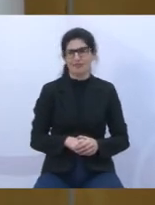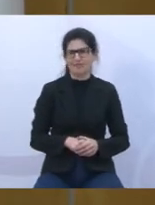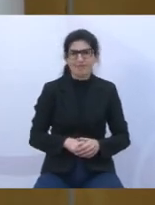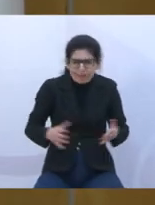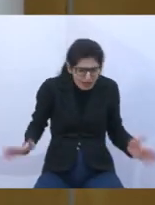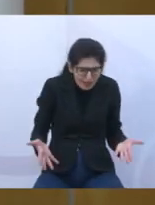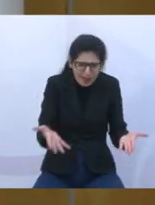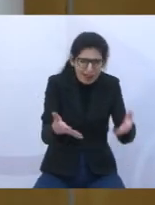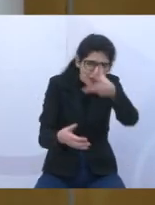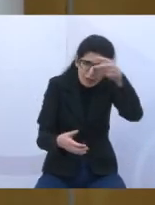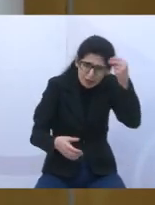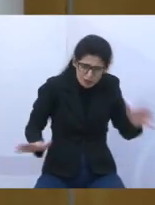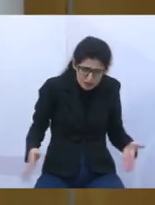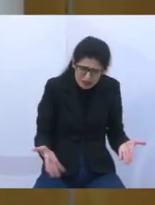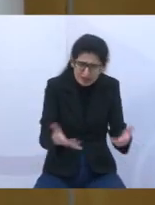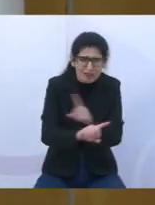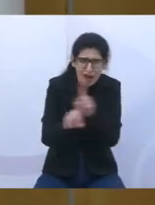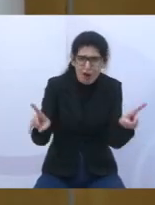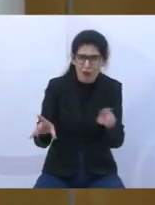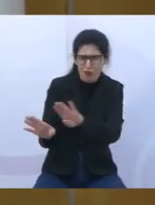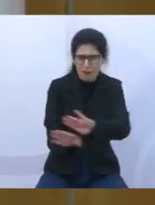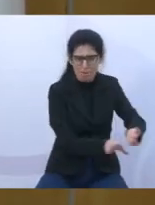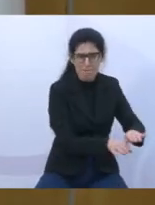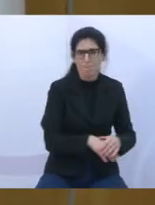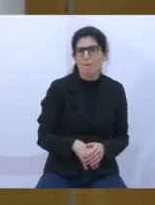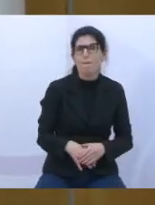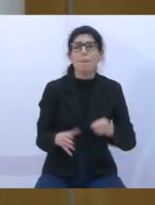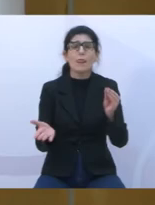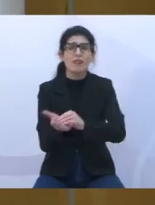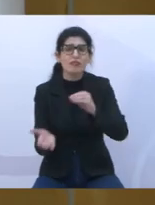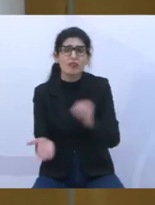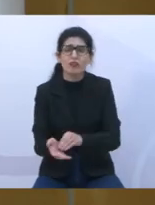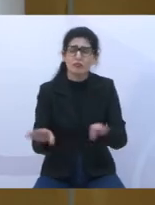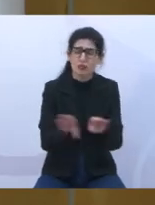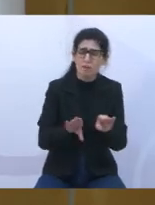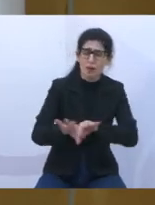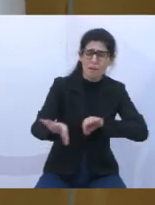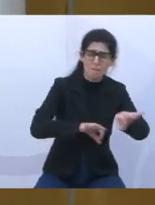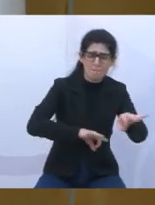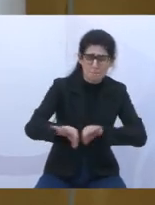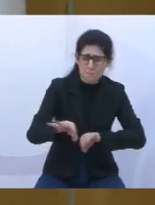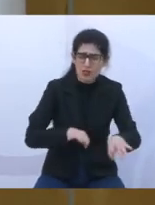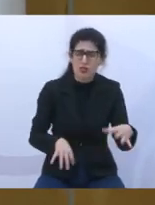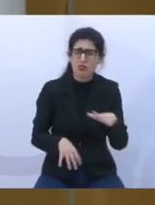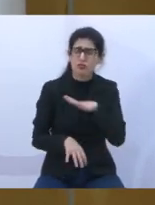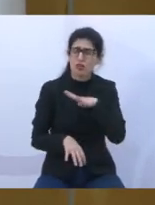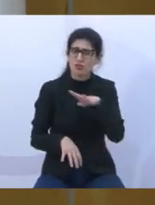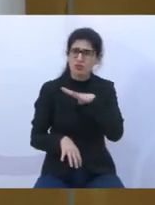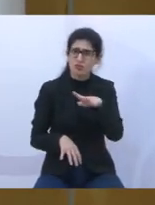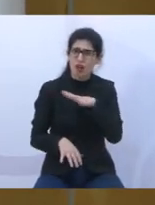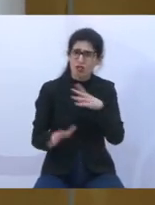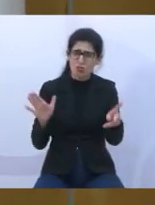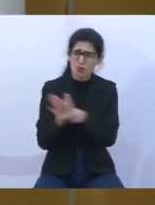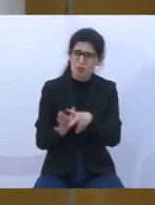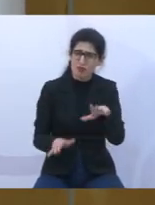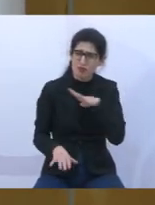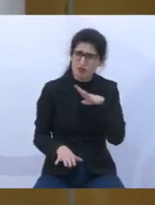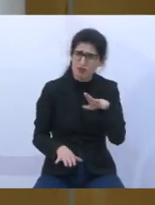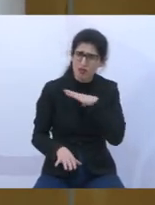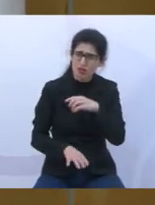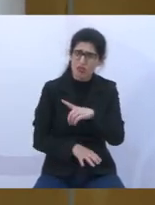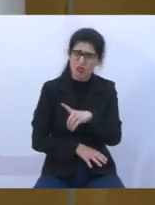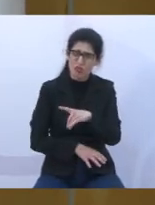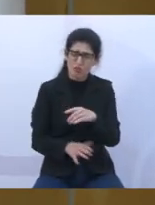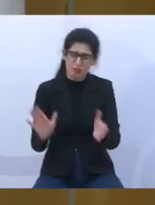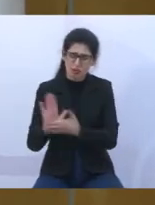a administração atual não conseguiu fazer o plano diretor e não conseguiu desenvolver um plano